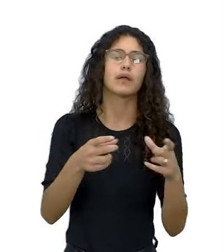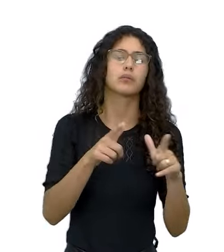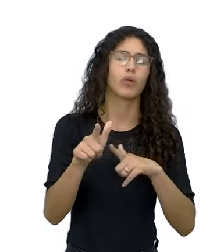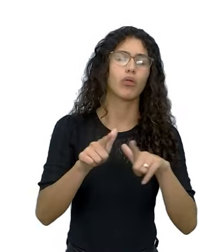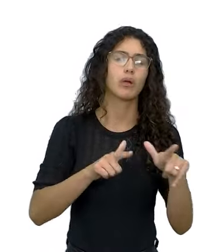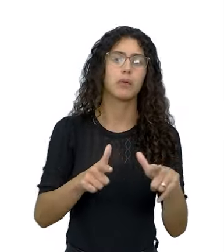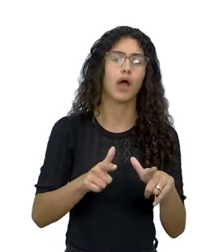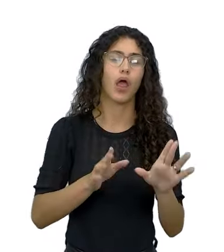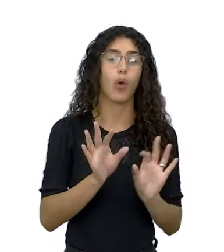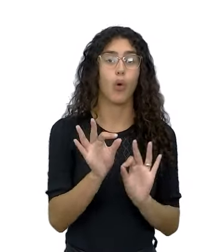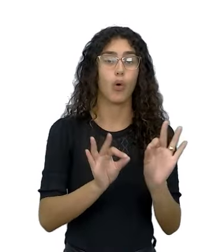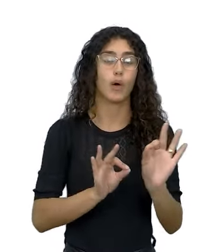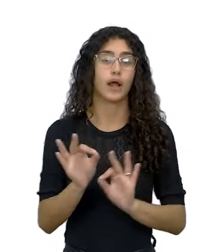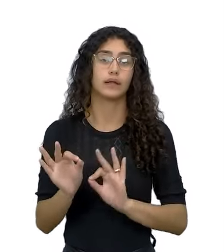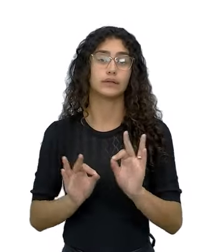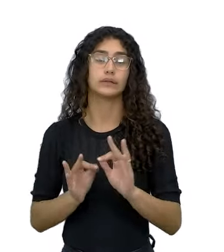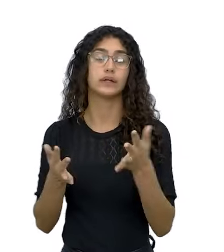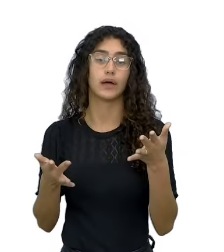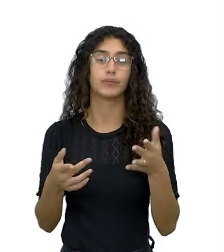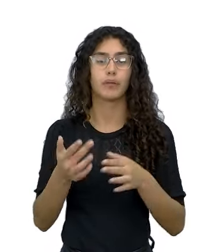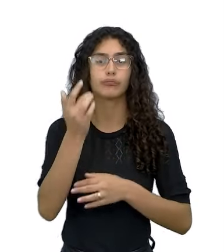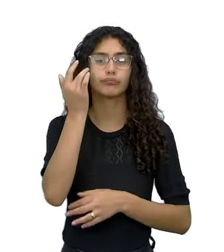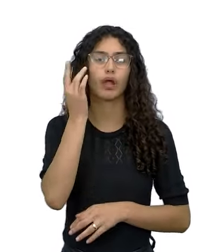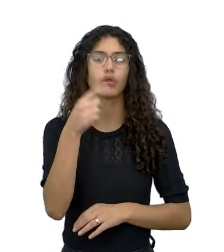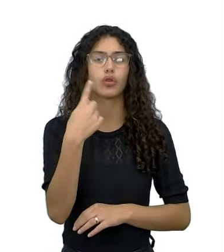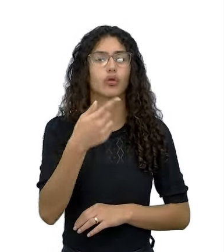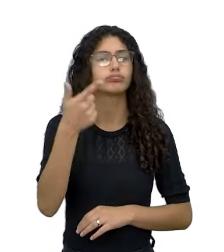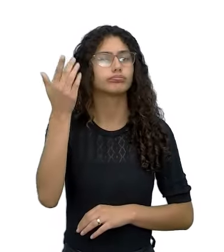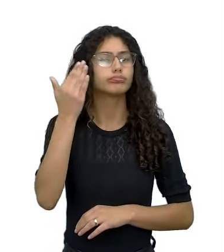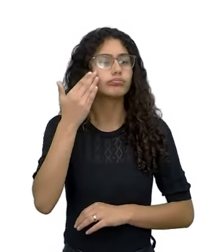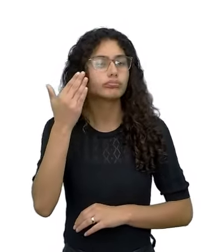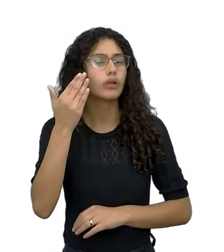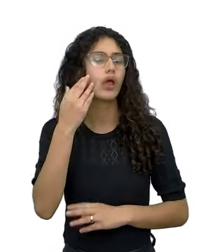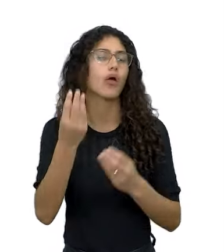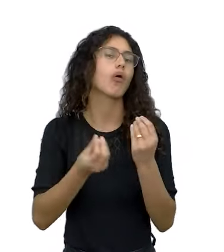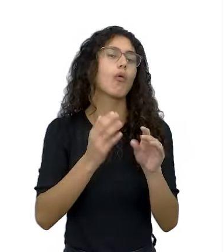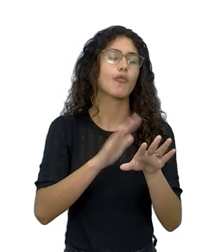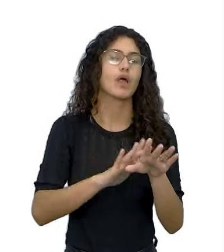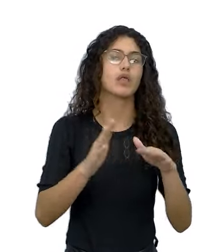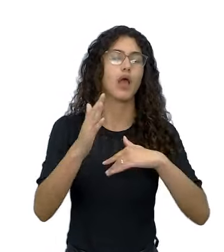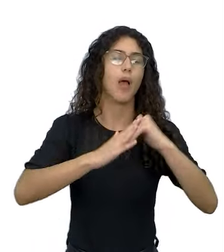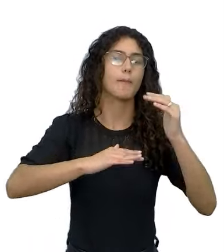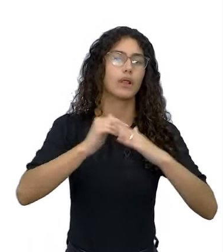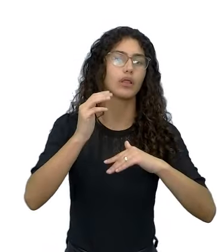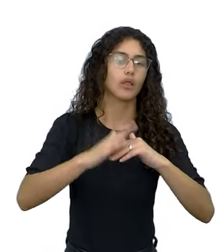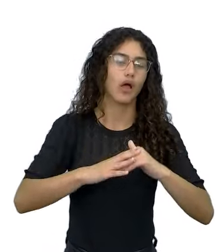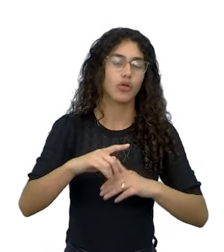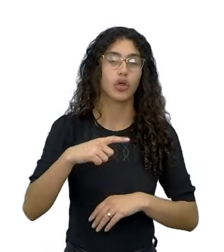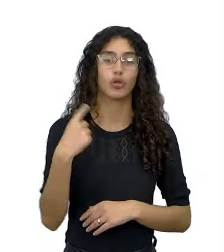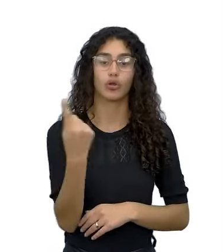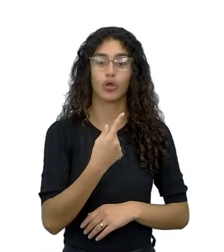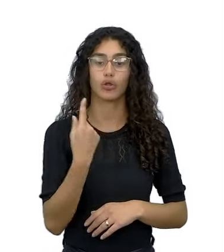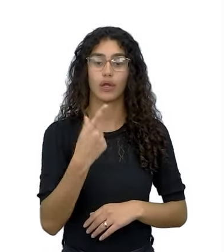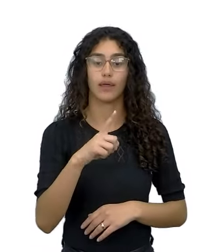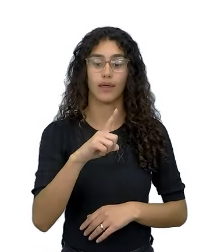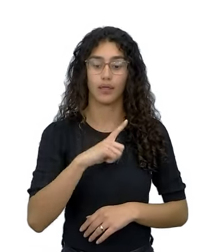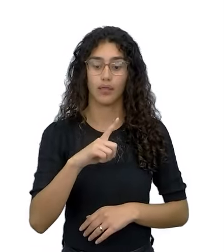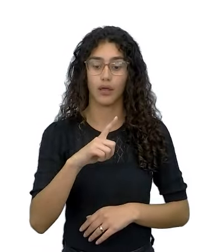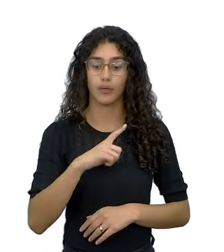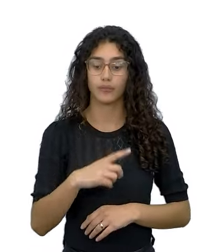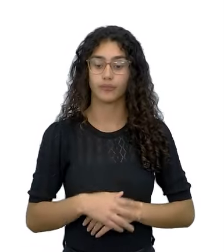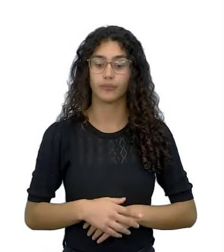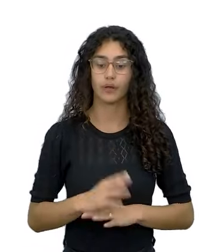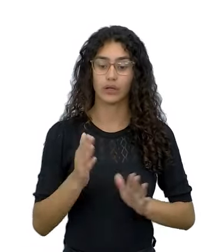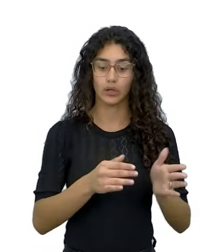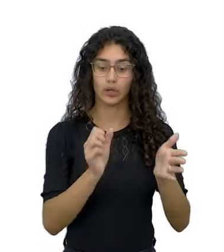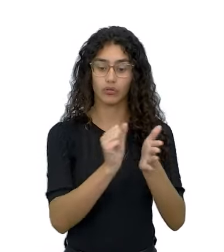como organizar esse trabalho, né? Fica mais fácil da gente compreender como trabalhar com essa habilidade. Aqui no caso da nossa habilidade para a